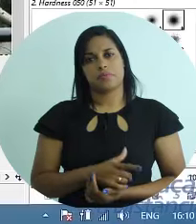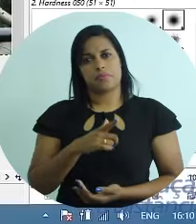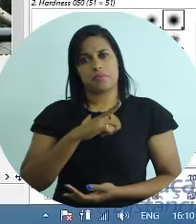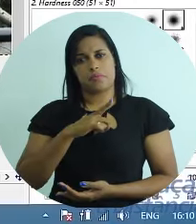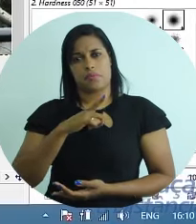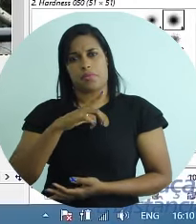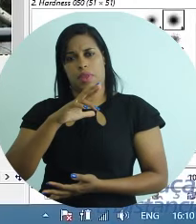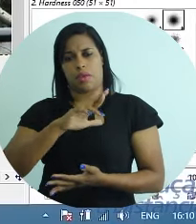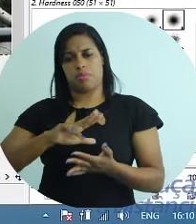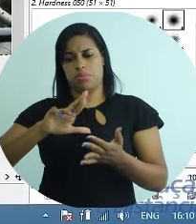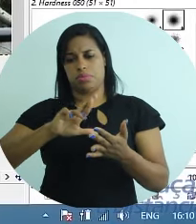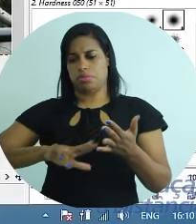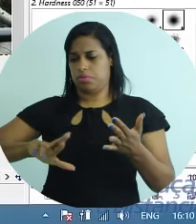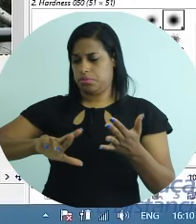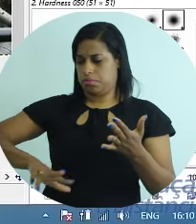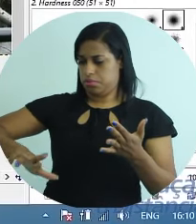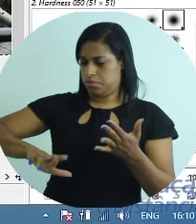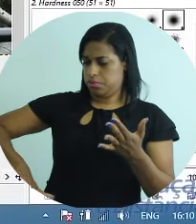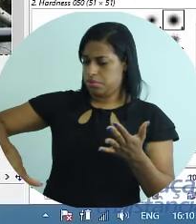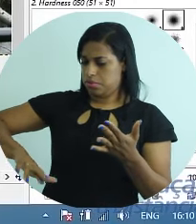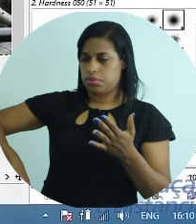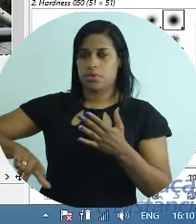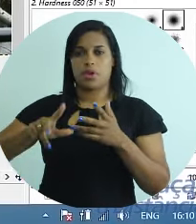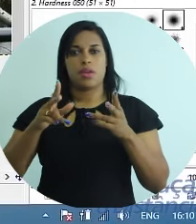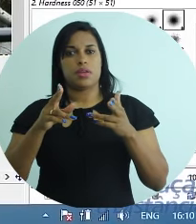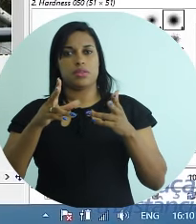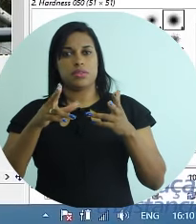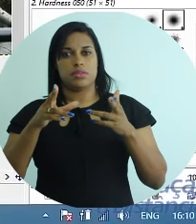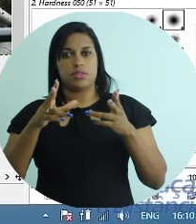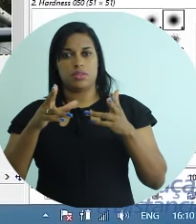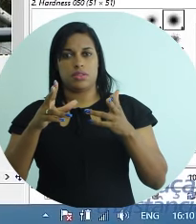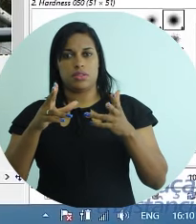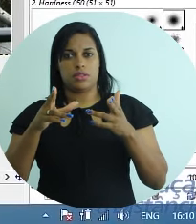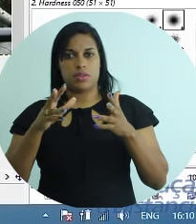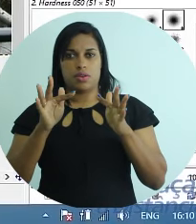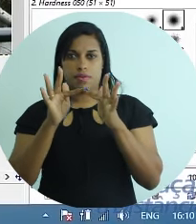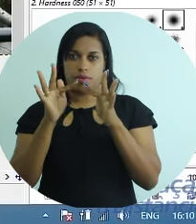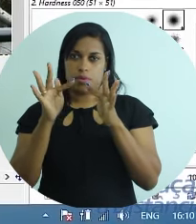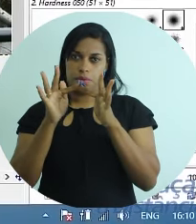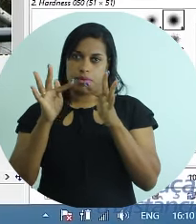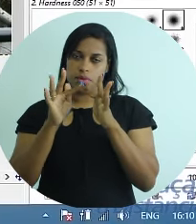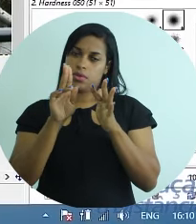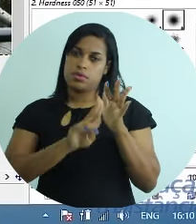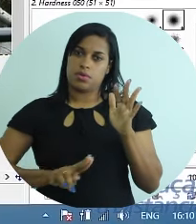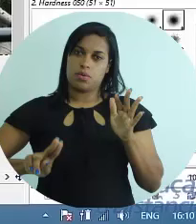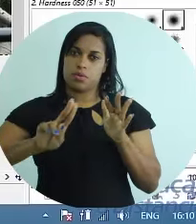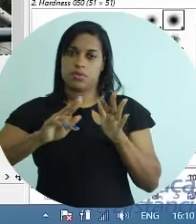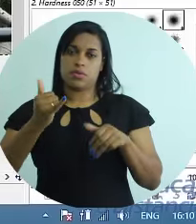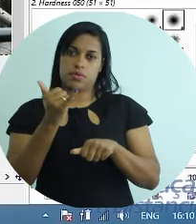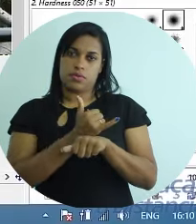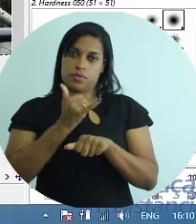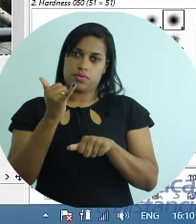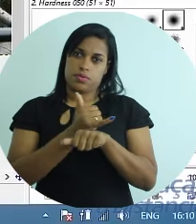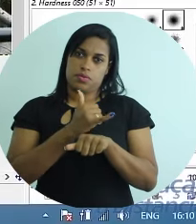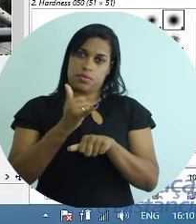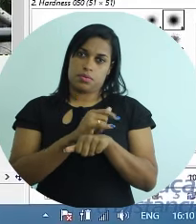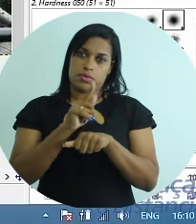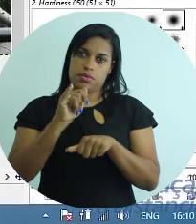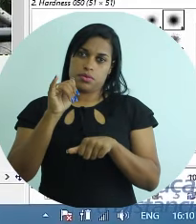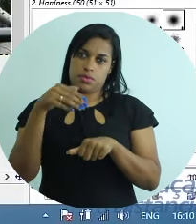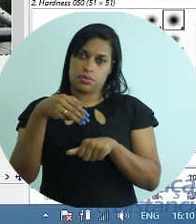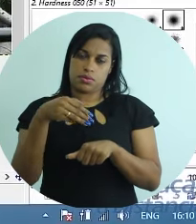Existem inúmeras outras opções aqui de edição e formatação que nós podemos fazer aqui usando as ferramentas do Gimp.